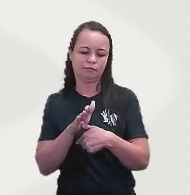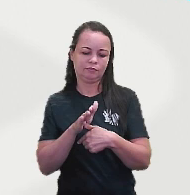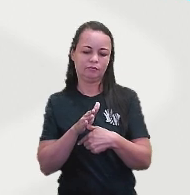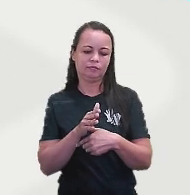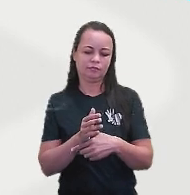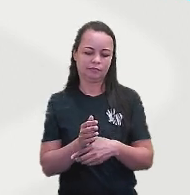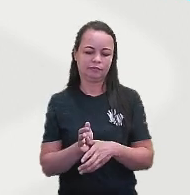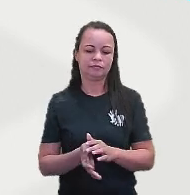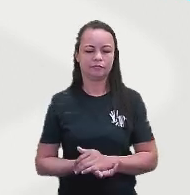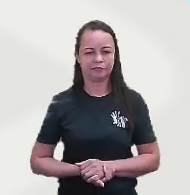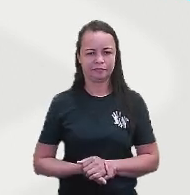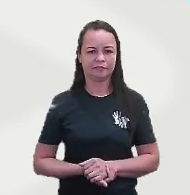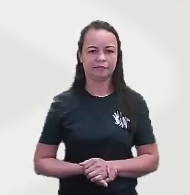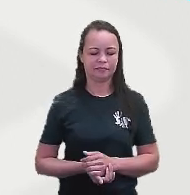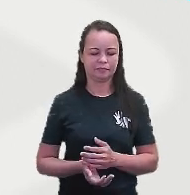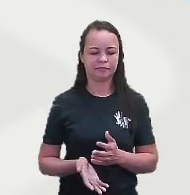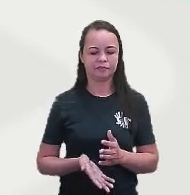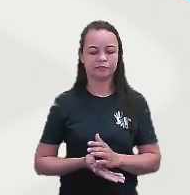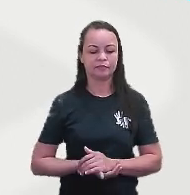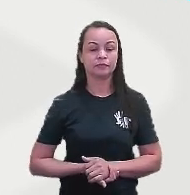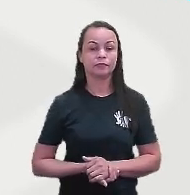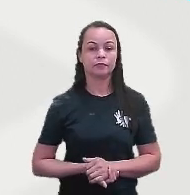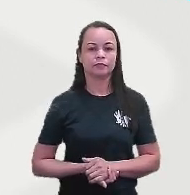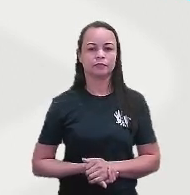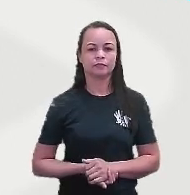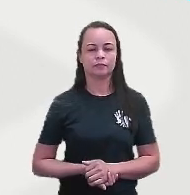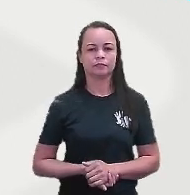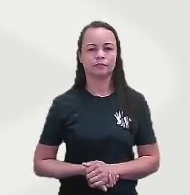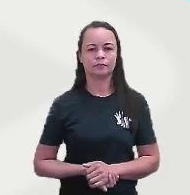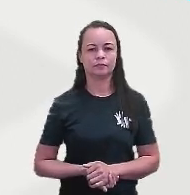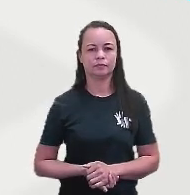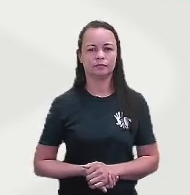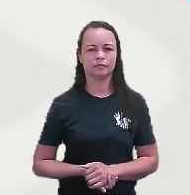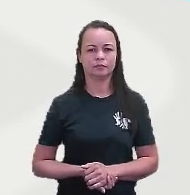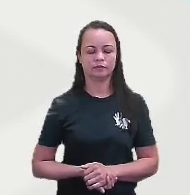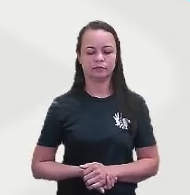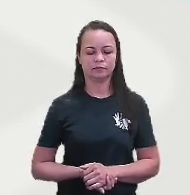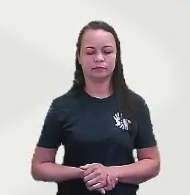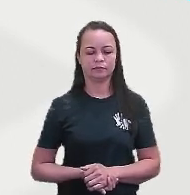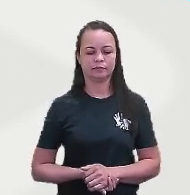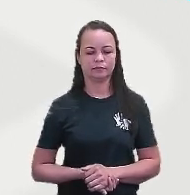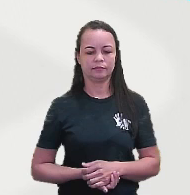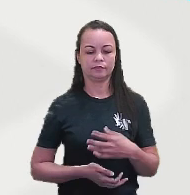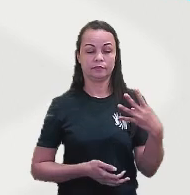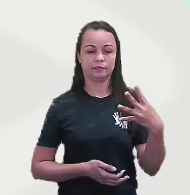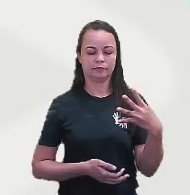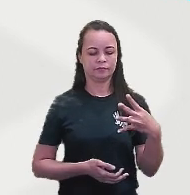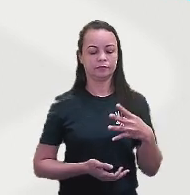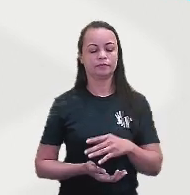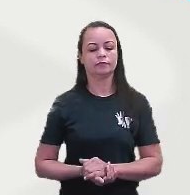Porque houve ali um engarrafamento. Muito bem. Quarta questão.